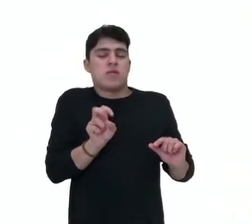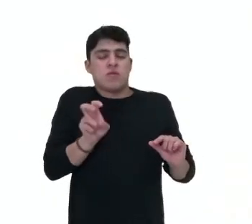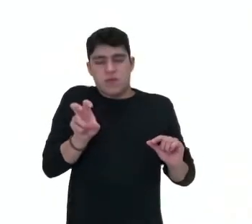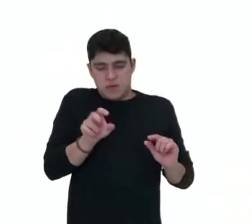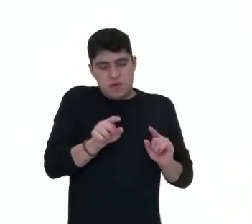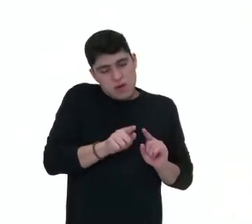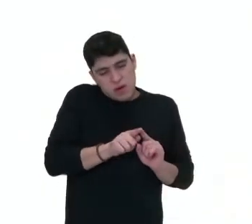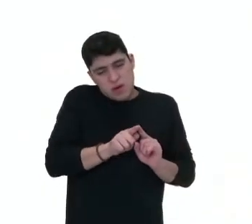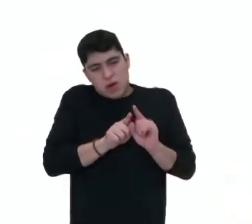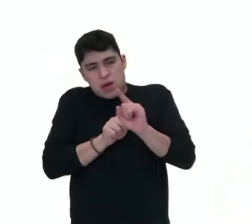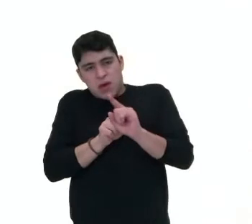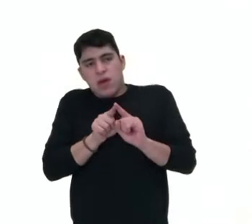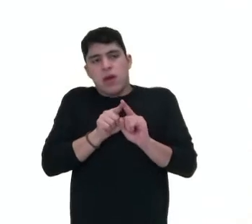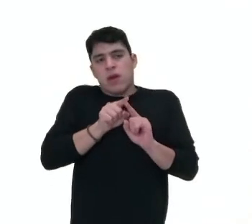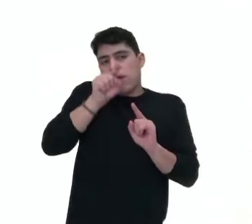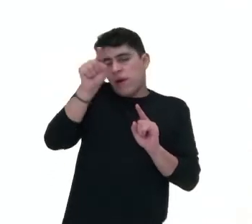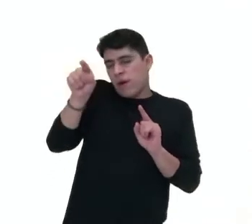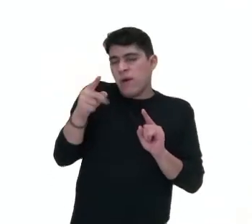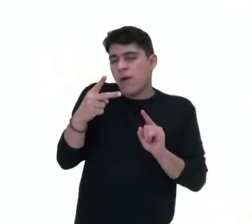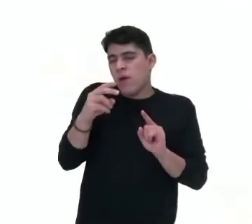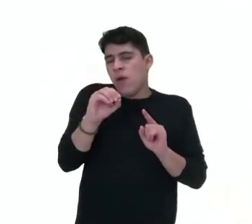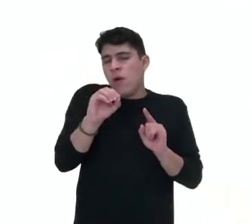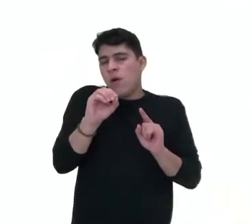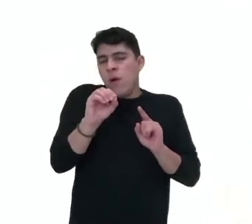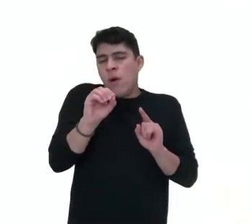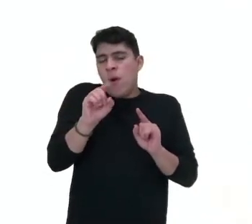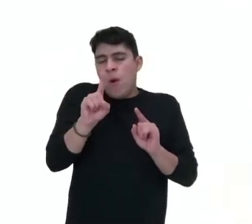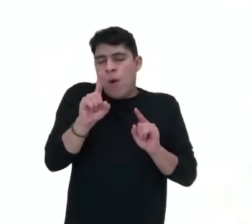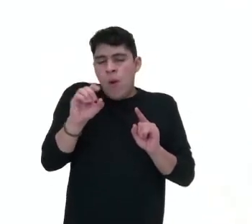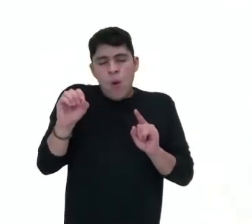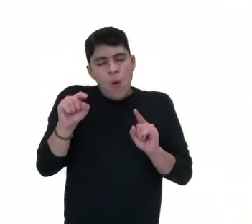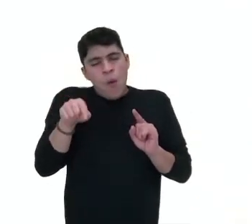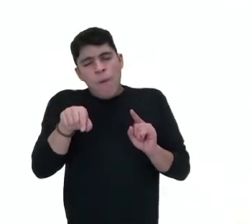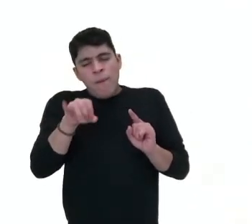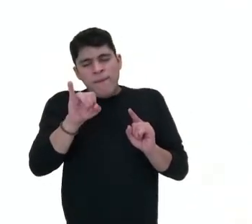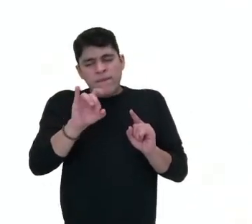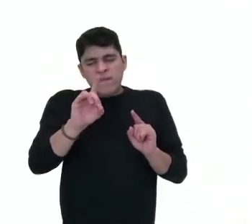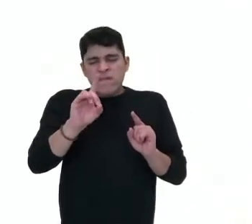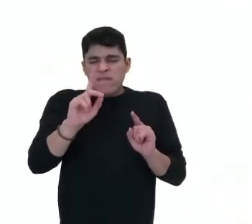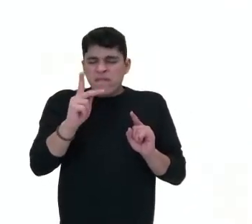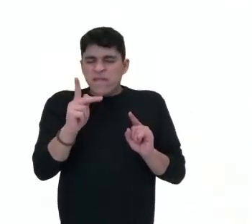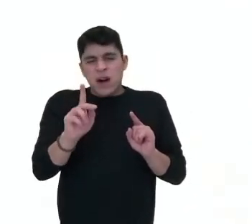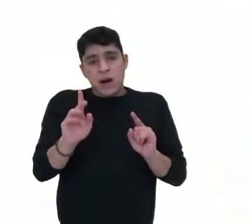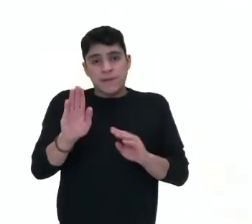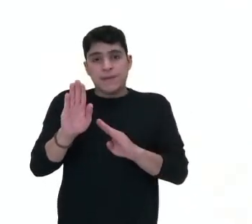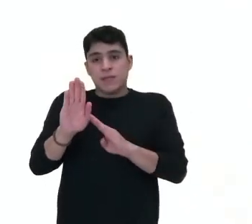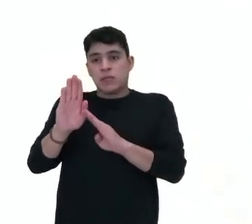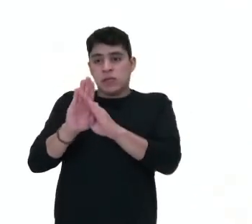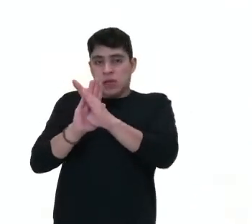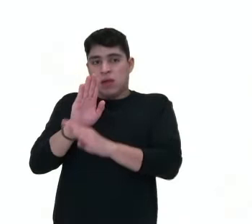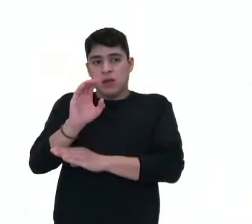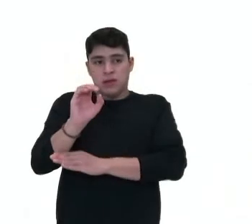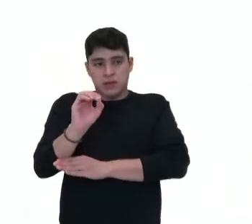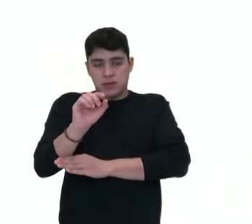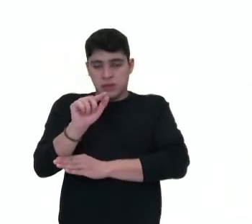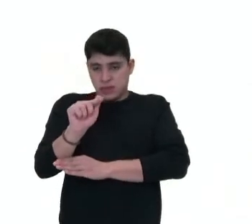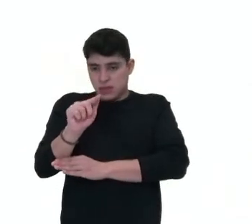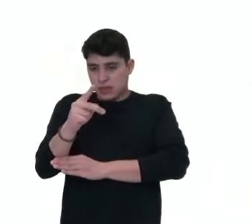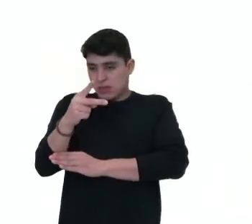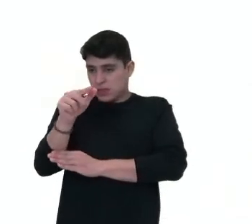0,685, chegando até o ano de 2010, né, com um IDH já começando a ser do tipo alto,